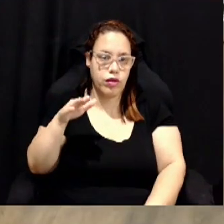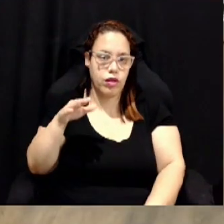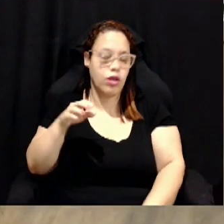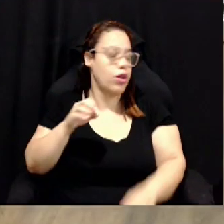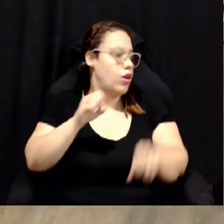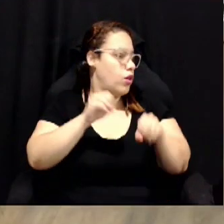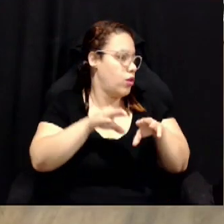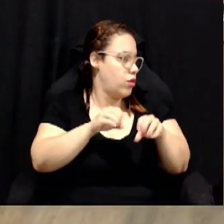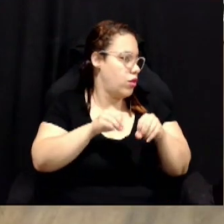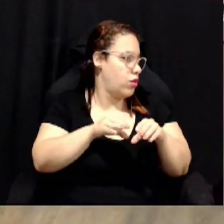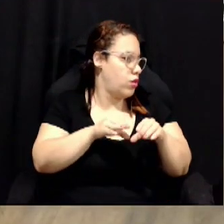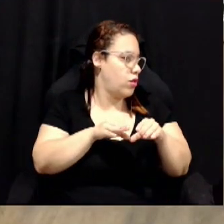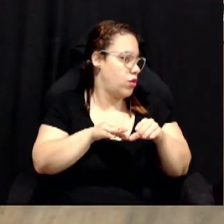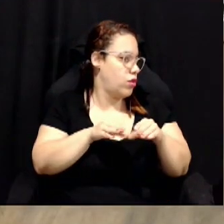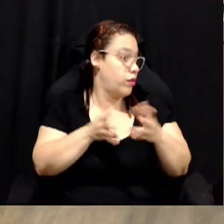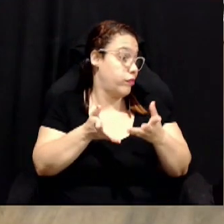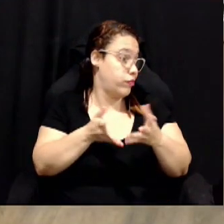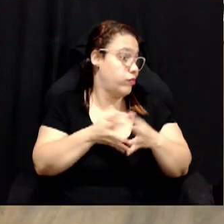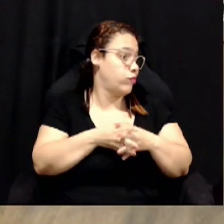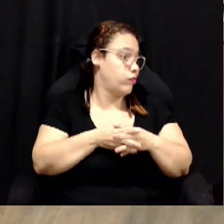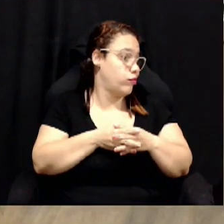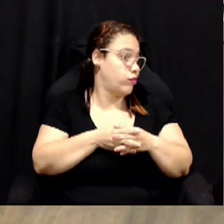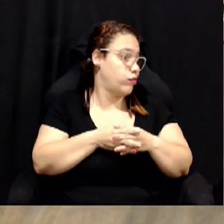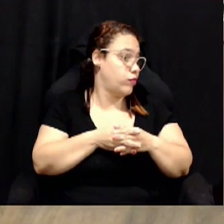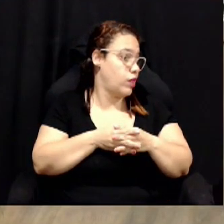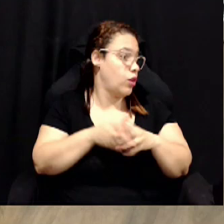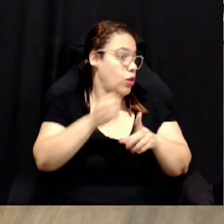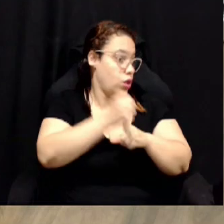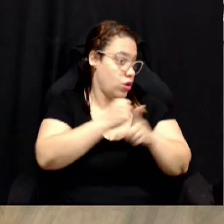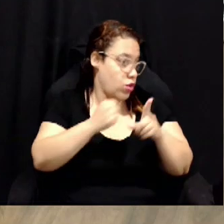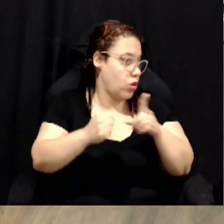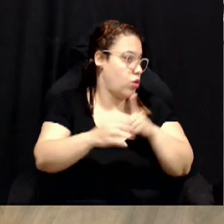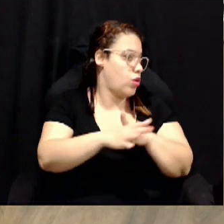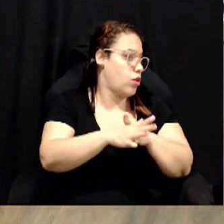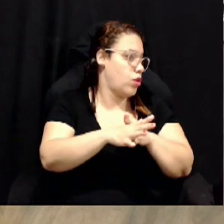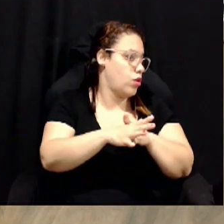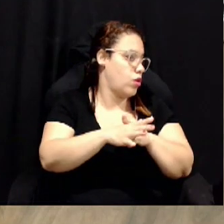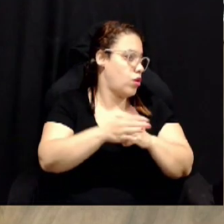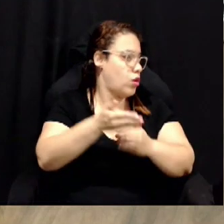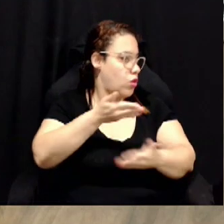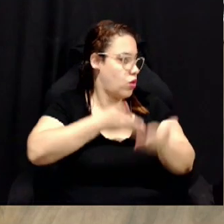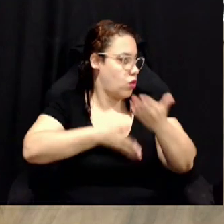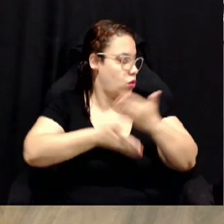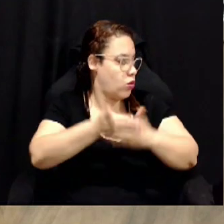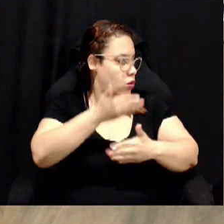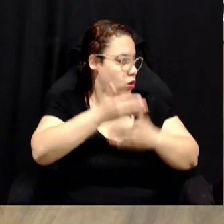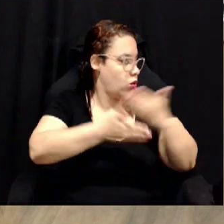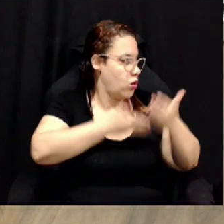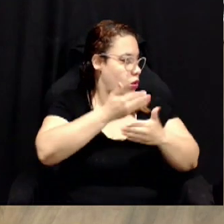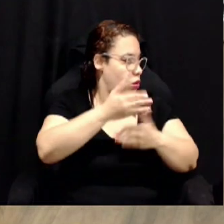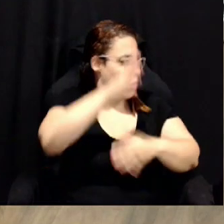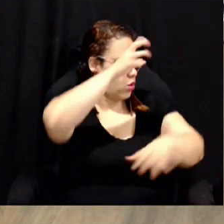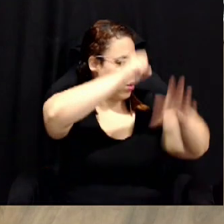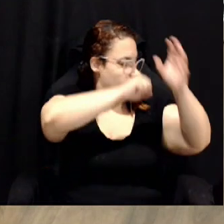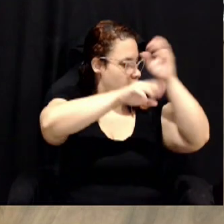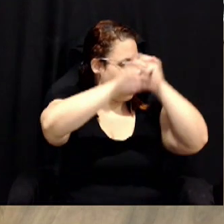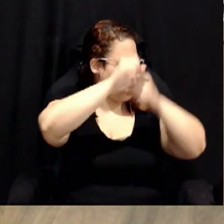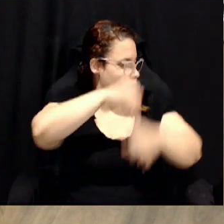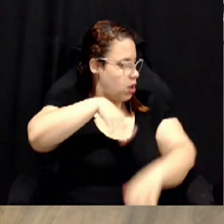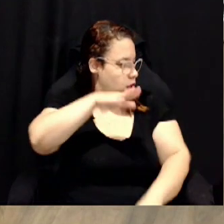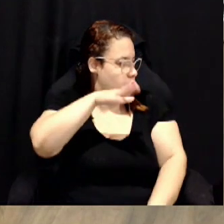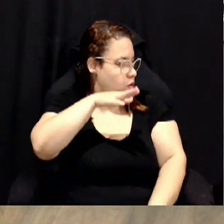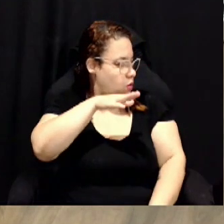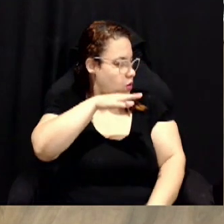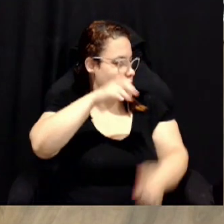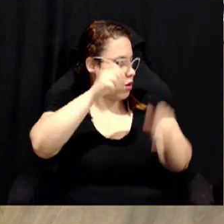ganho de todos, né? Porque tem o ganho social, tem o ganho de convivência, de você aprender mais com alguém que tem essa